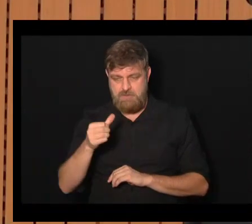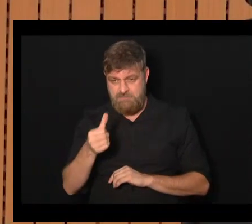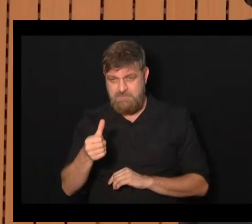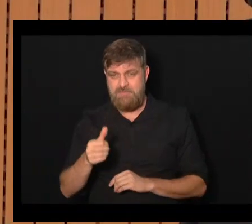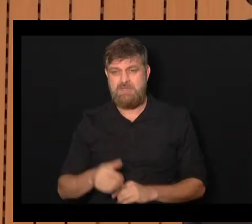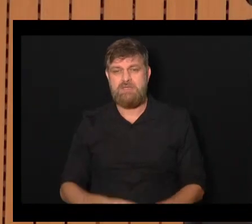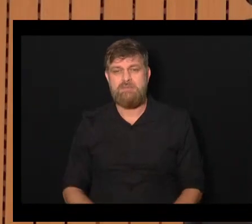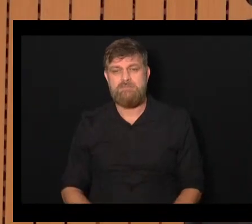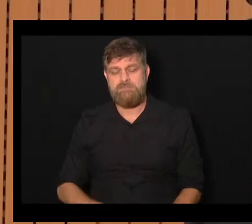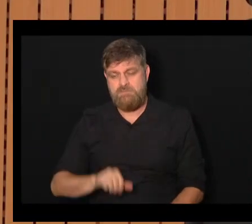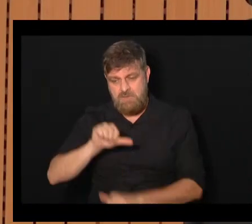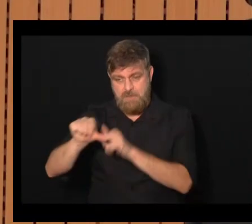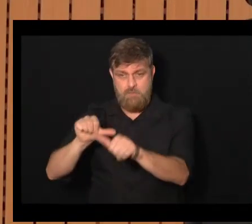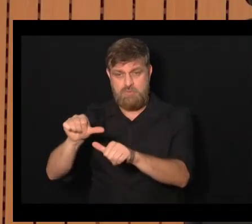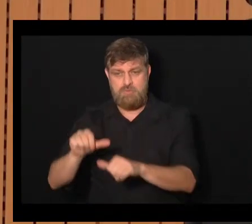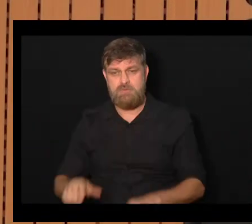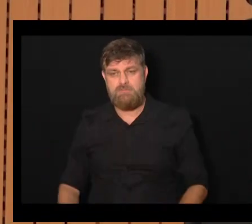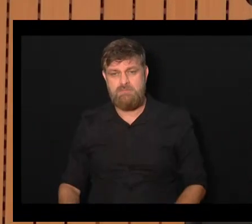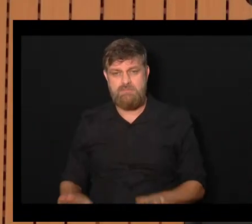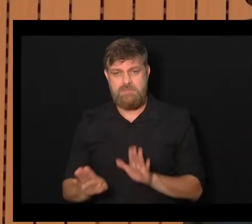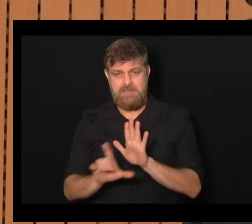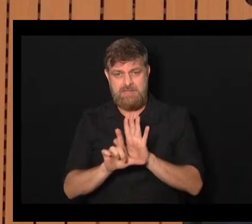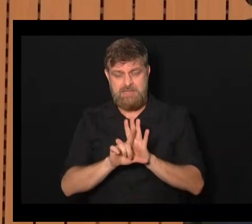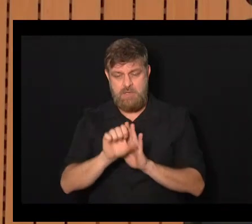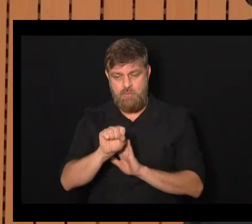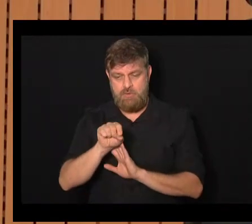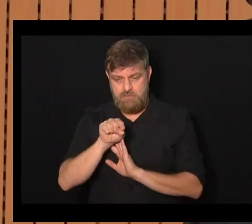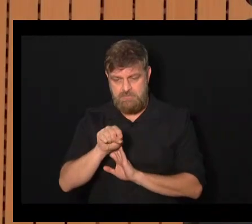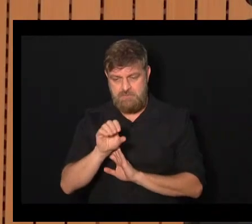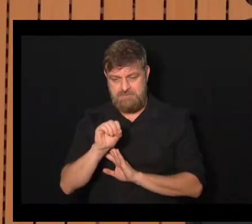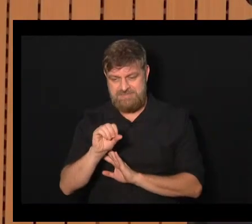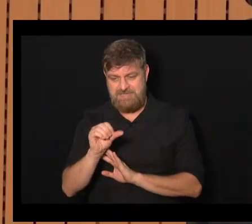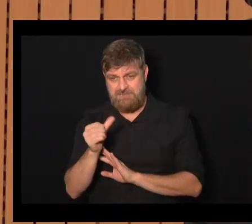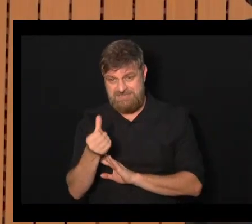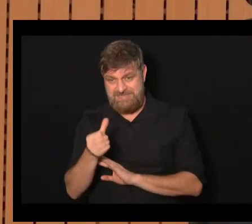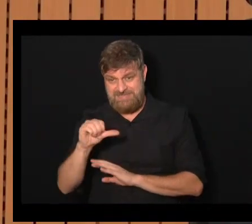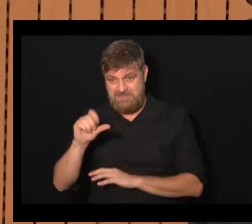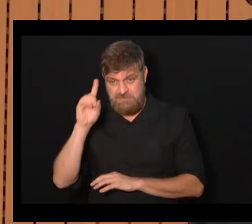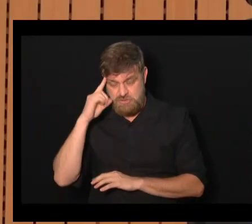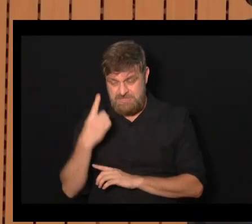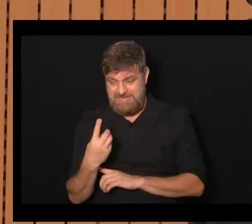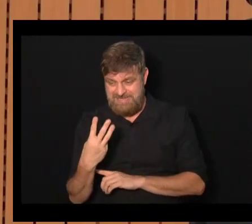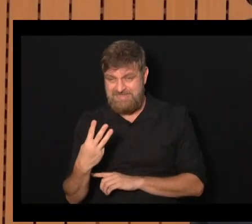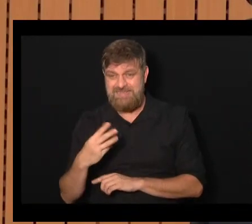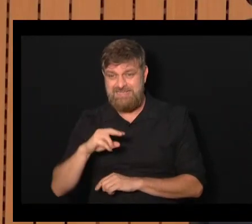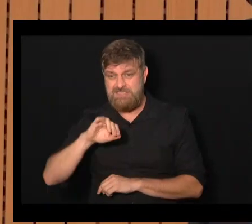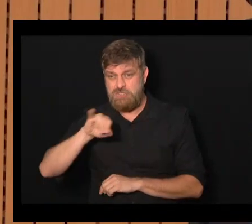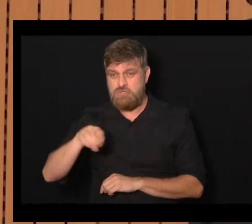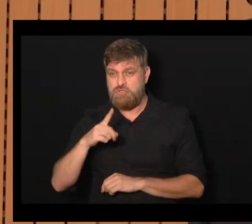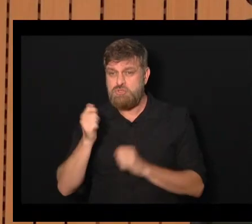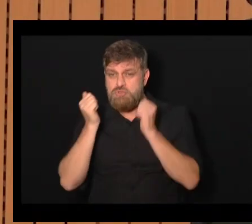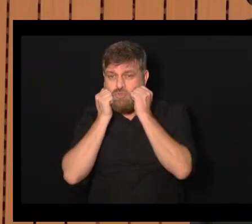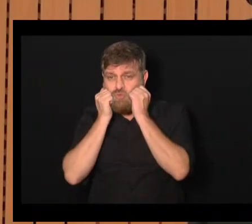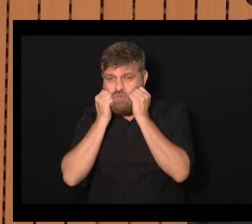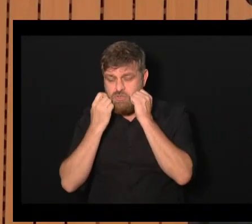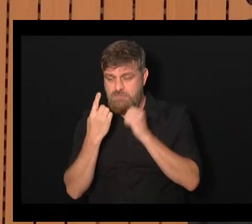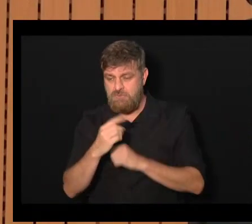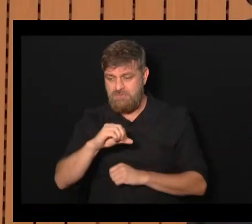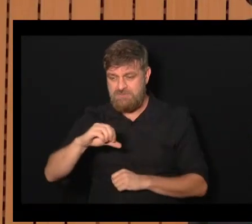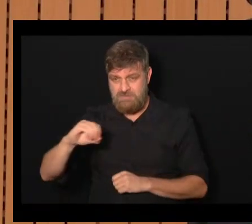julho de 1996, a lei número 8.069, de 13 de julho de 1990, e a lei